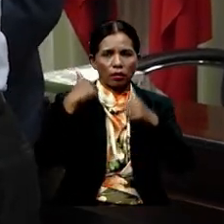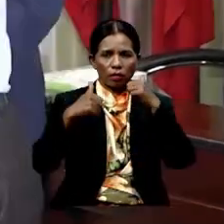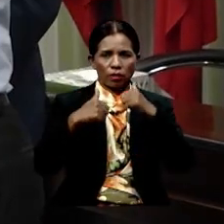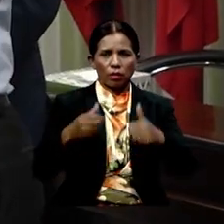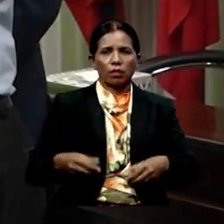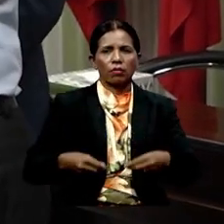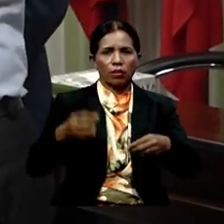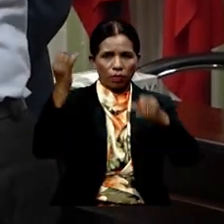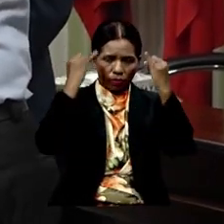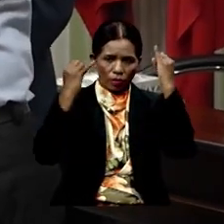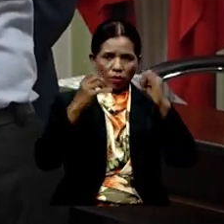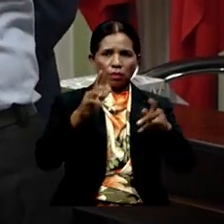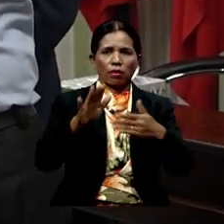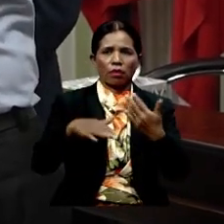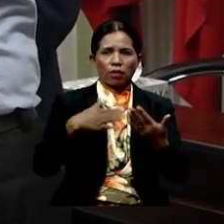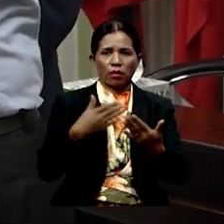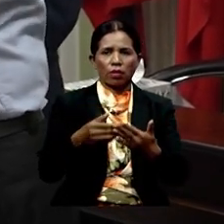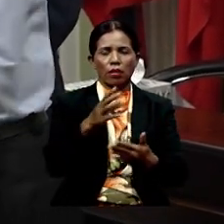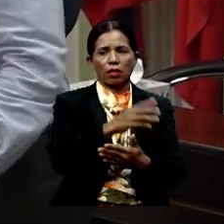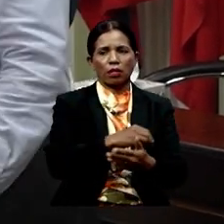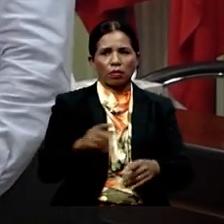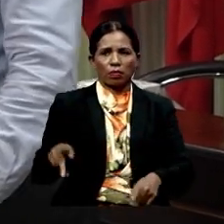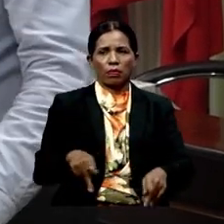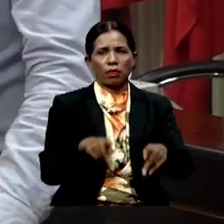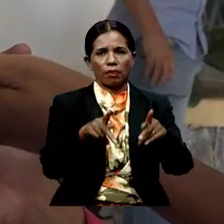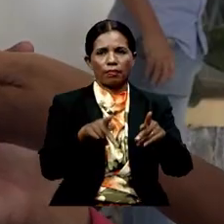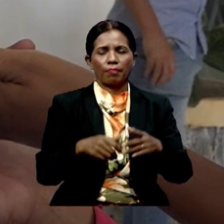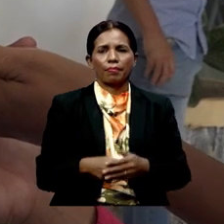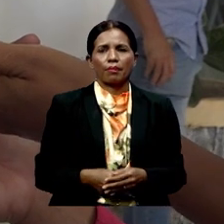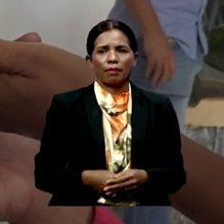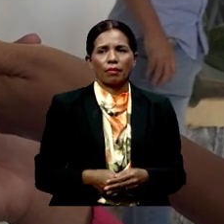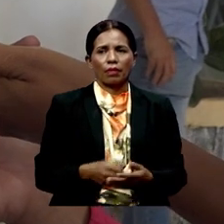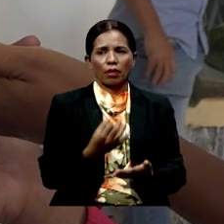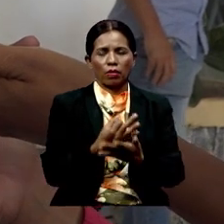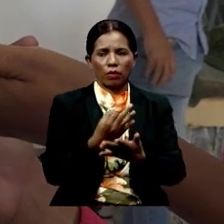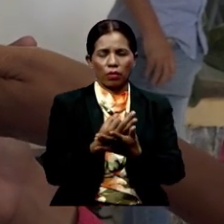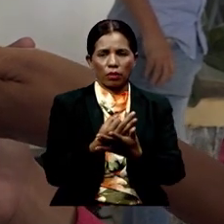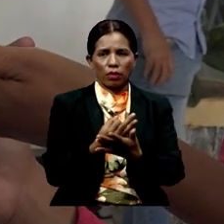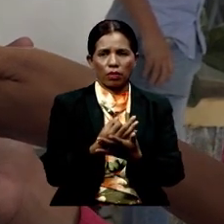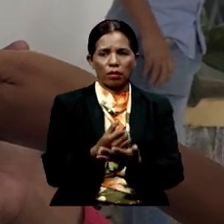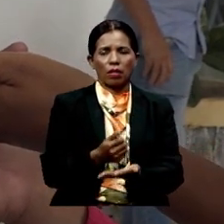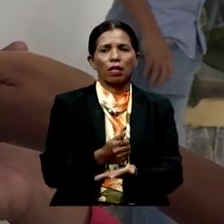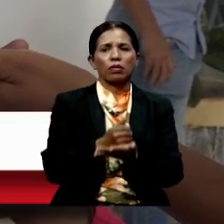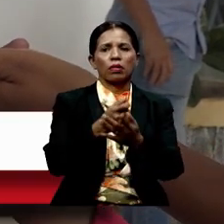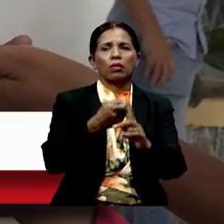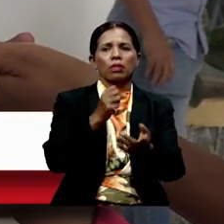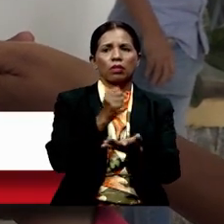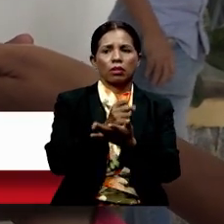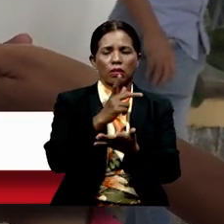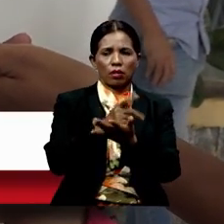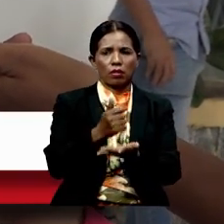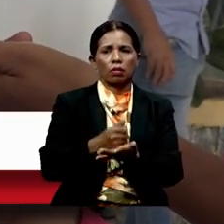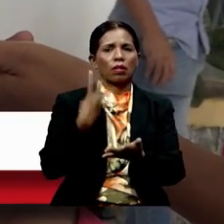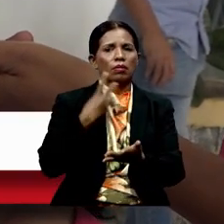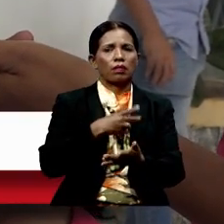transmite informação ba comunidade nian e a base ba público. O sang nebe maka apoio si SECOMS, ba apoio amni atividade ane